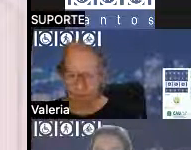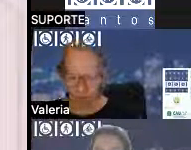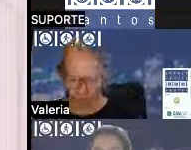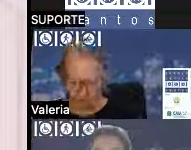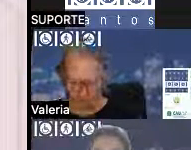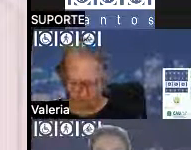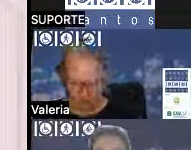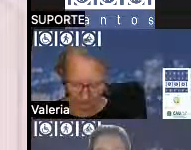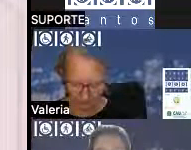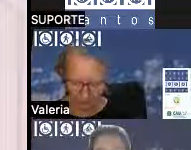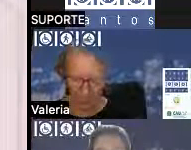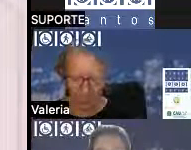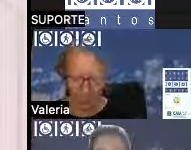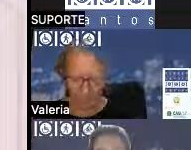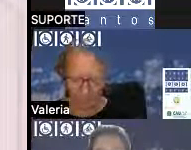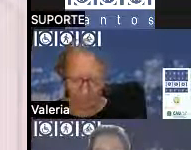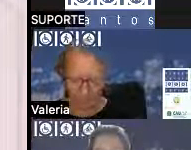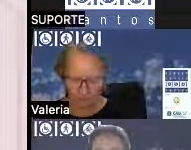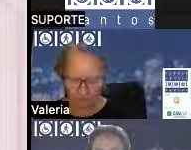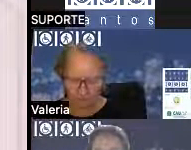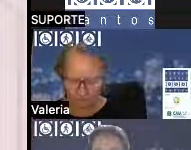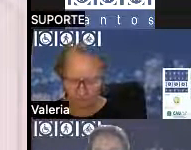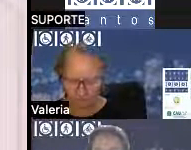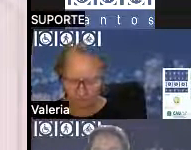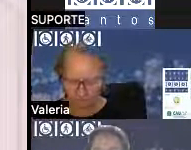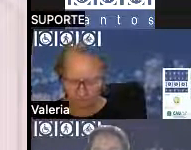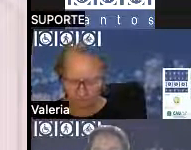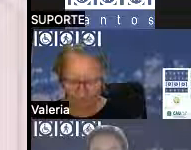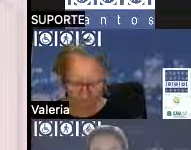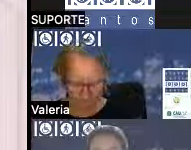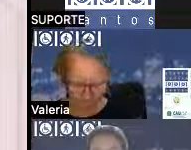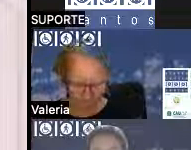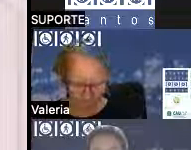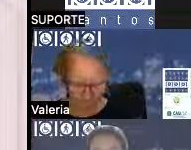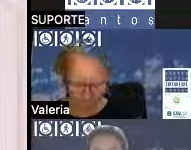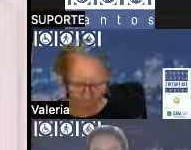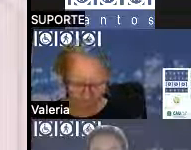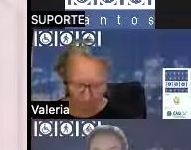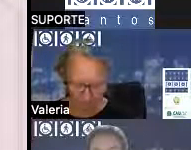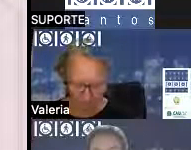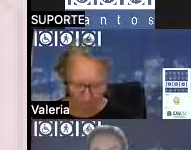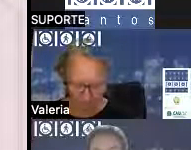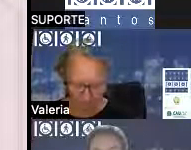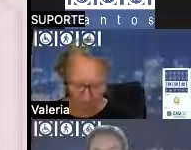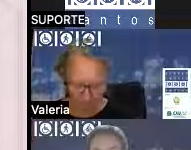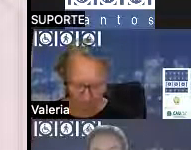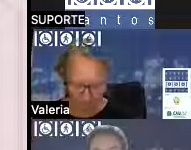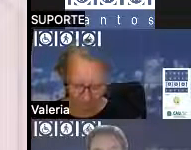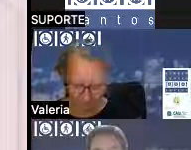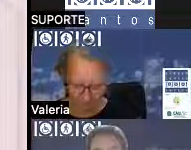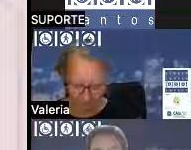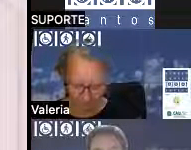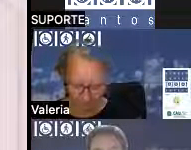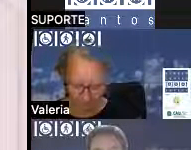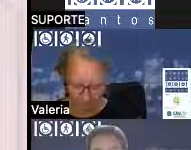professora da UFRJ, da Faculdade de Arquitetura e Urbanismo, e do Programa de Pós-Graduação em Urbanismo, o ProURB.